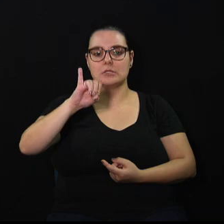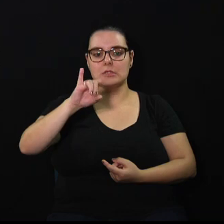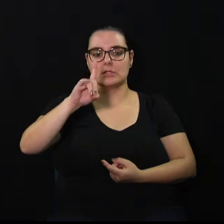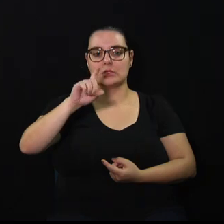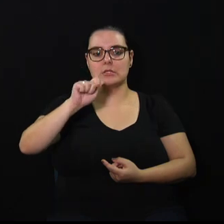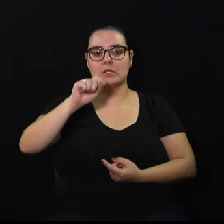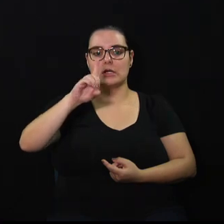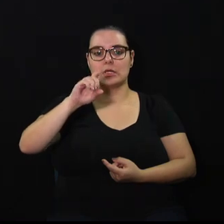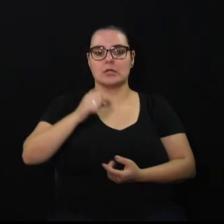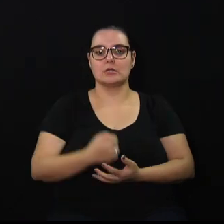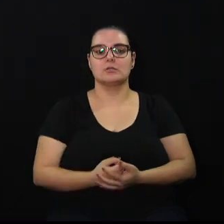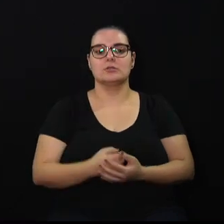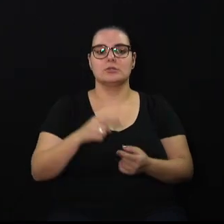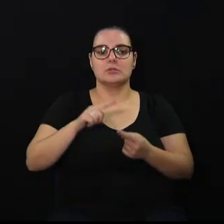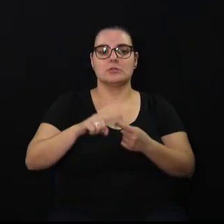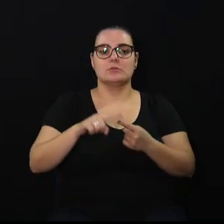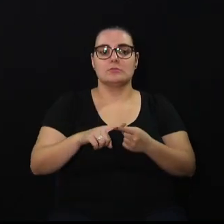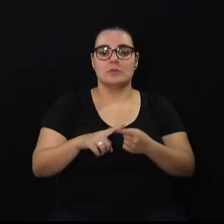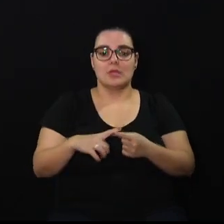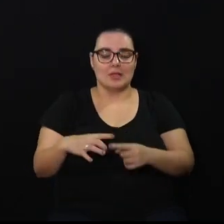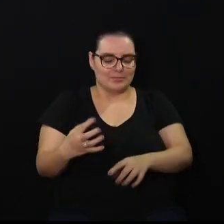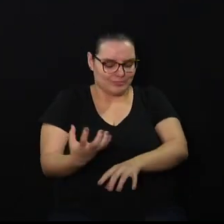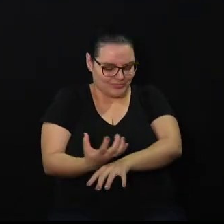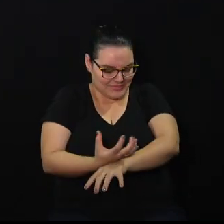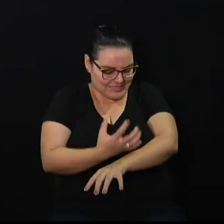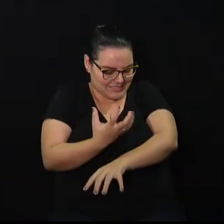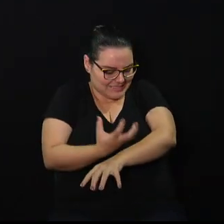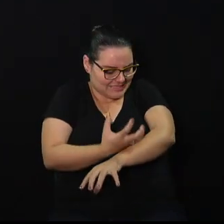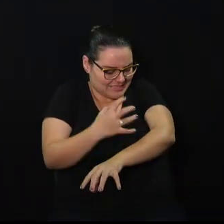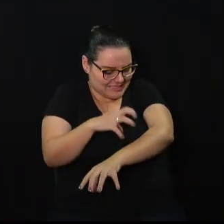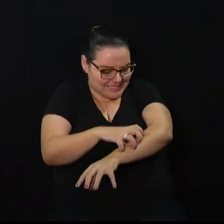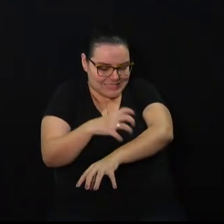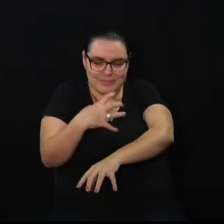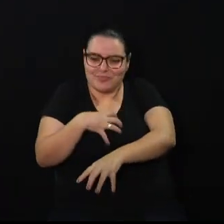stereotyp excessiva ou agressividade